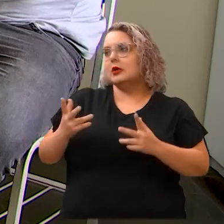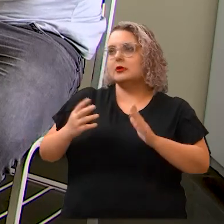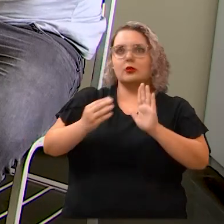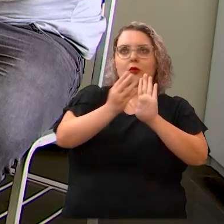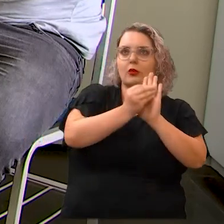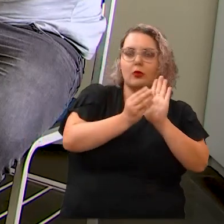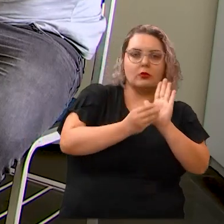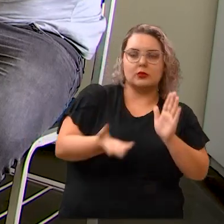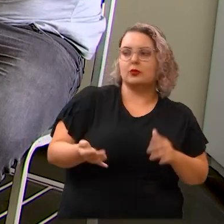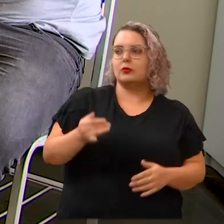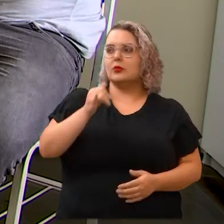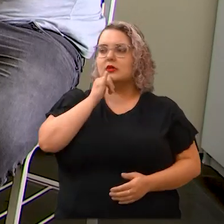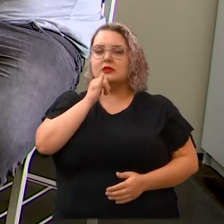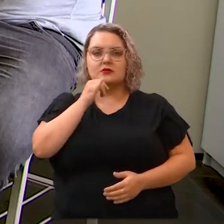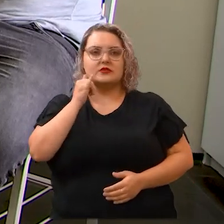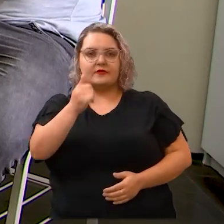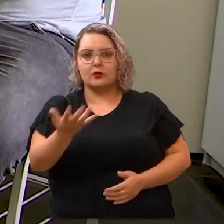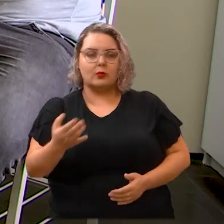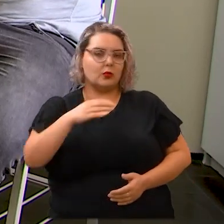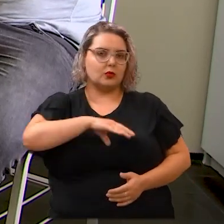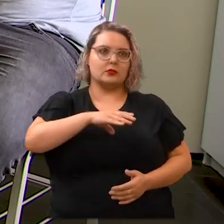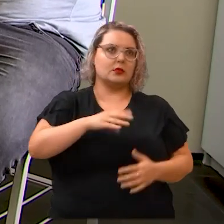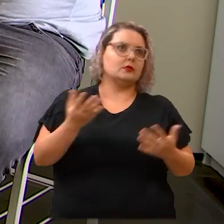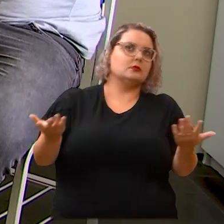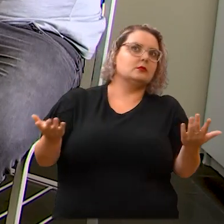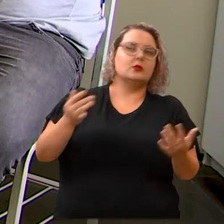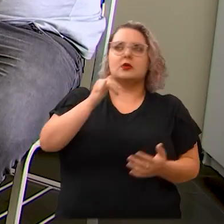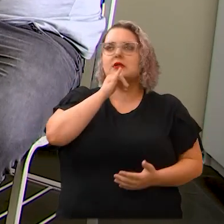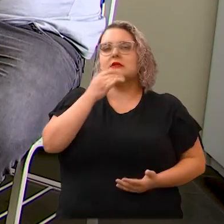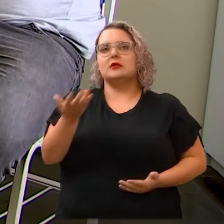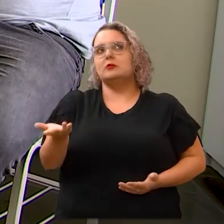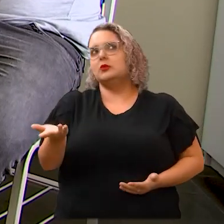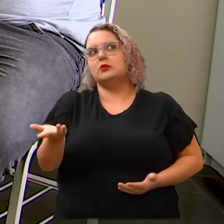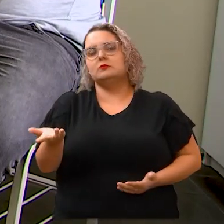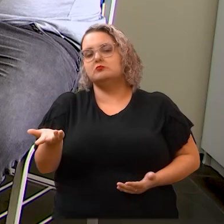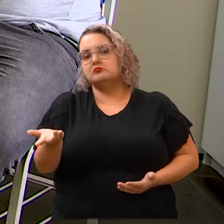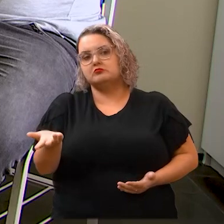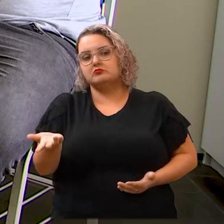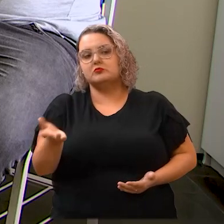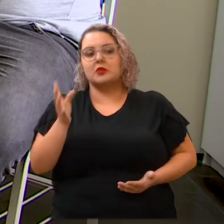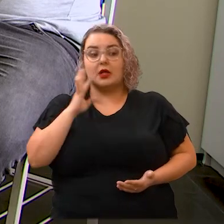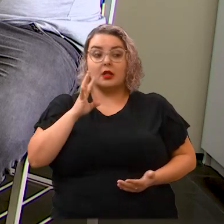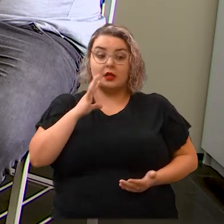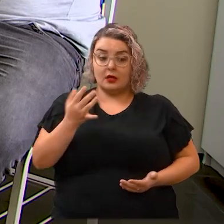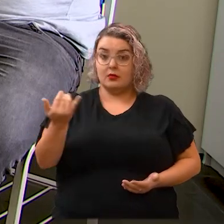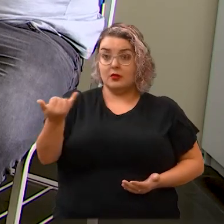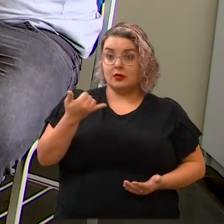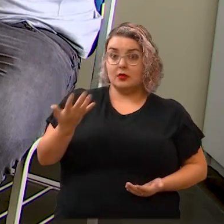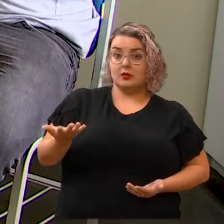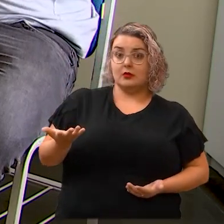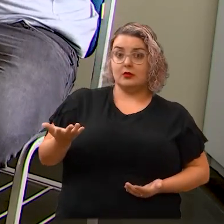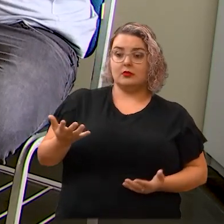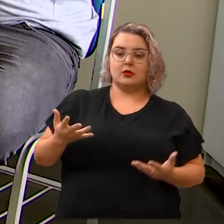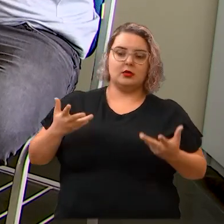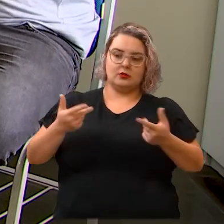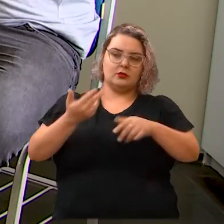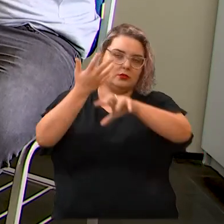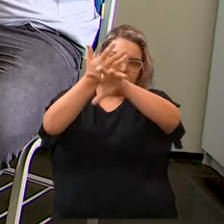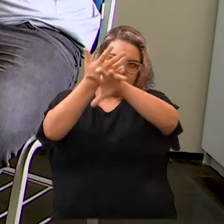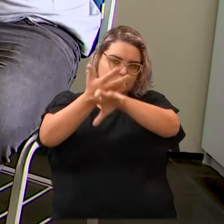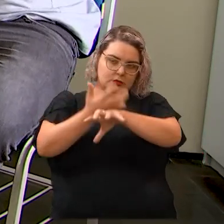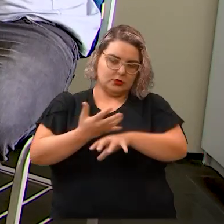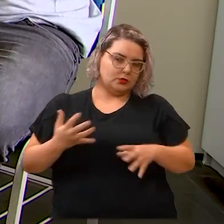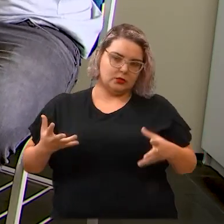conteúdo por exemplo você citou português então vamos pegar não é esse exemplo que é legal que você se tocar em praticamente todos né